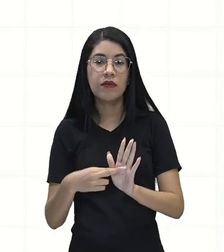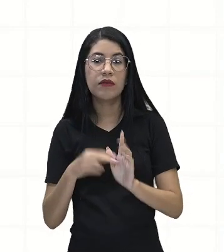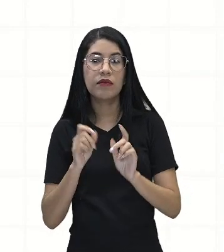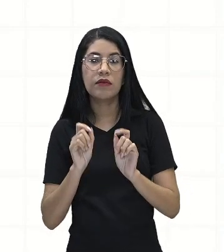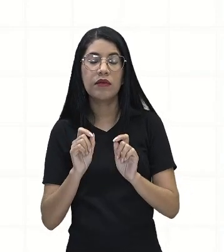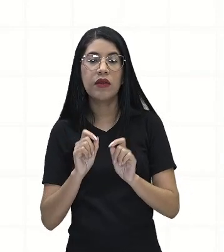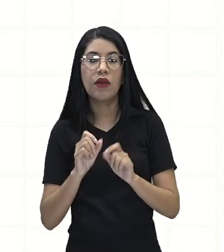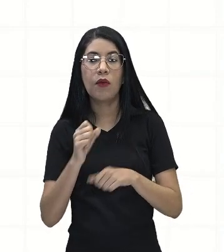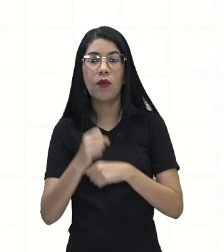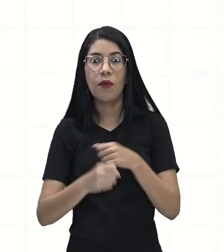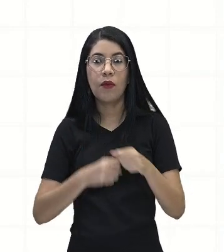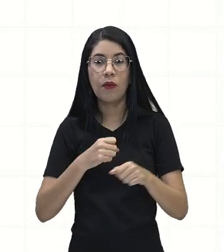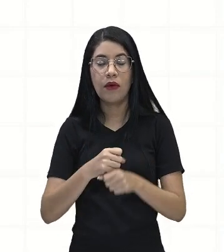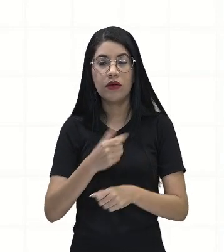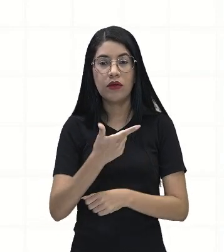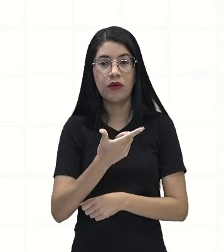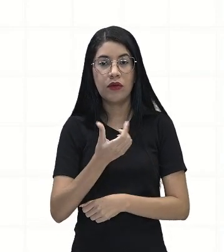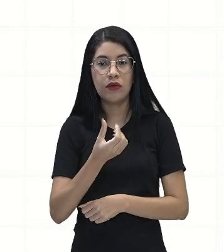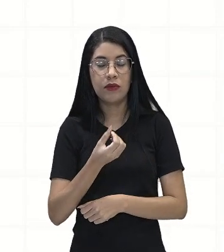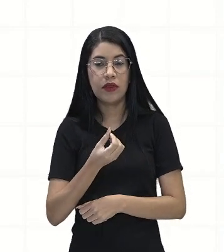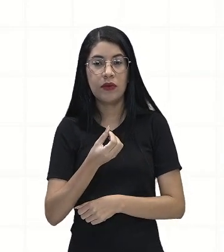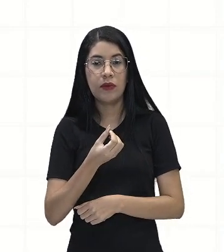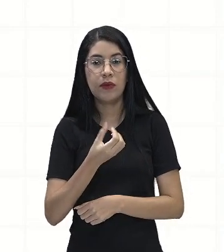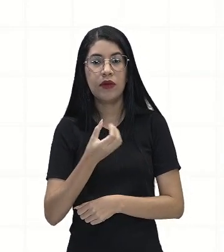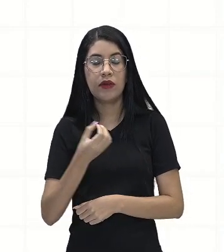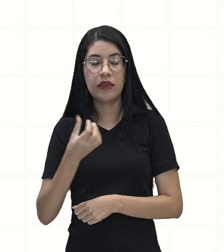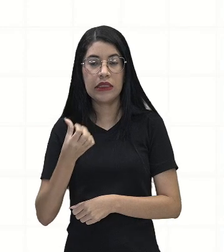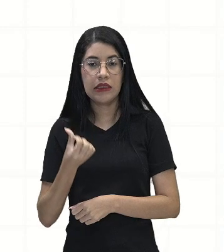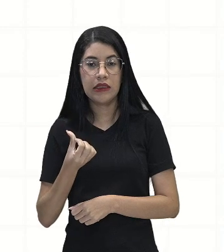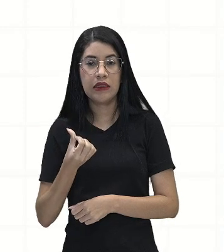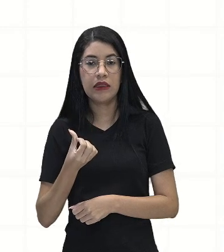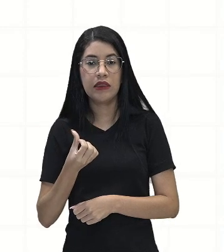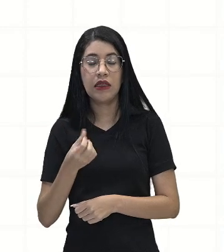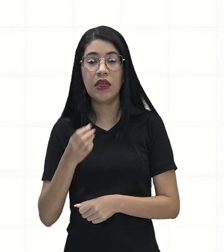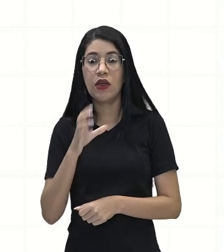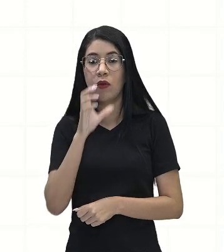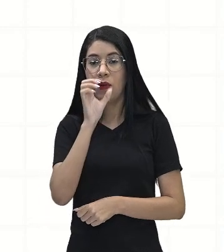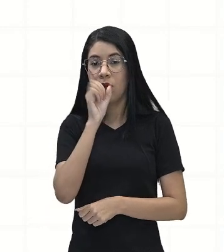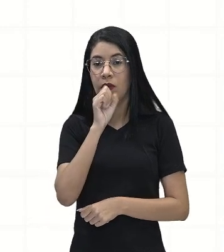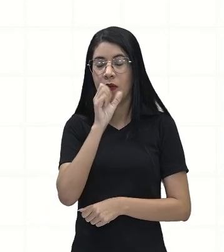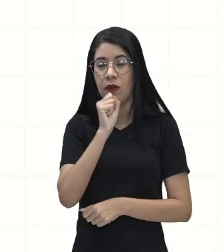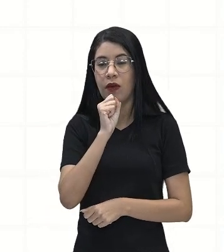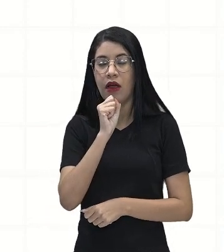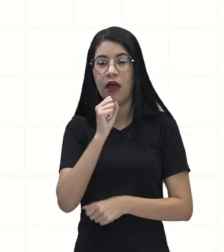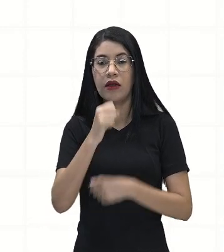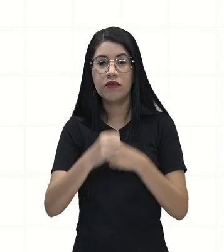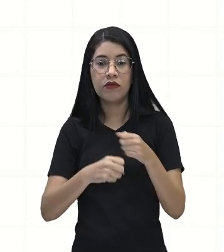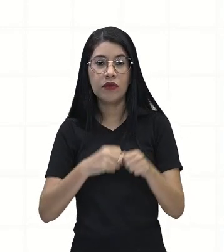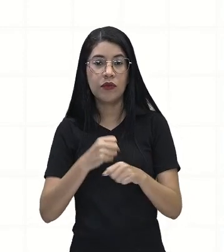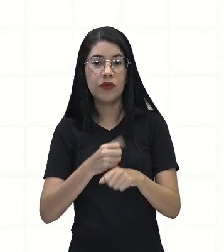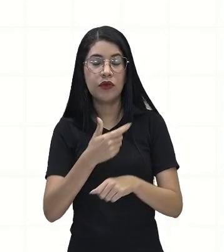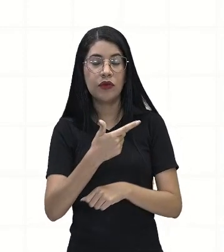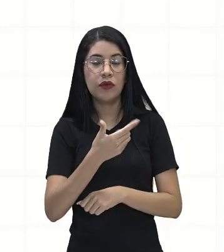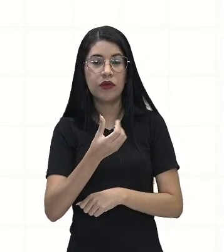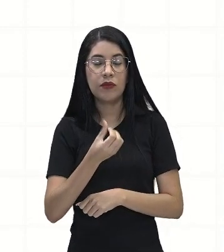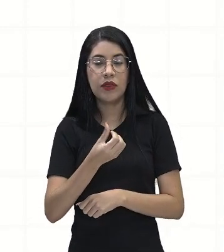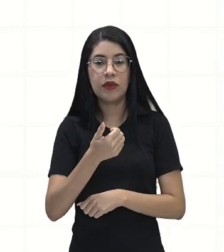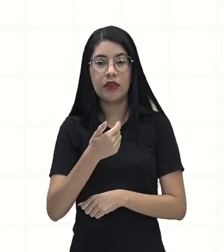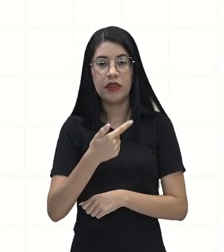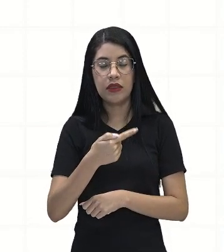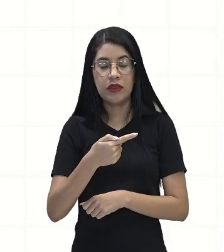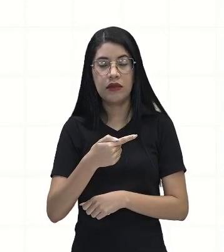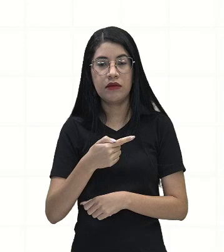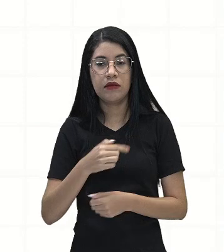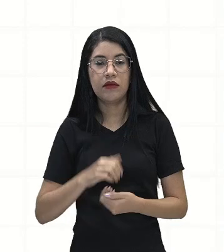representando o ano de 2006, e a da coluna laranja representando o ano de 2017. Então,